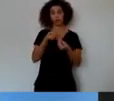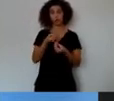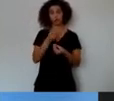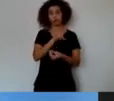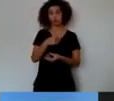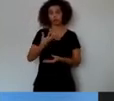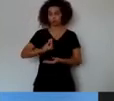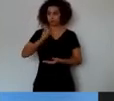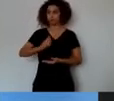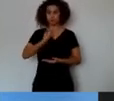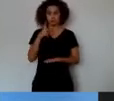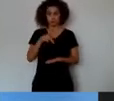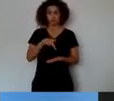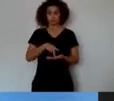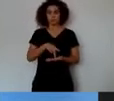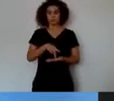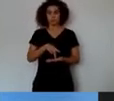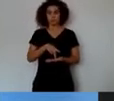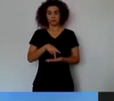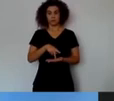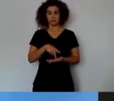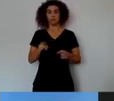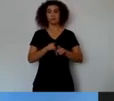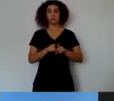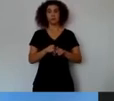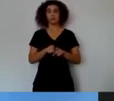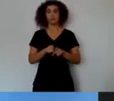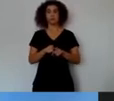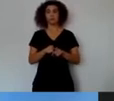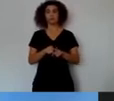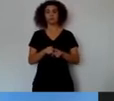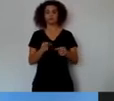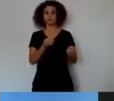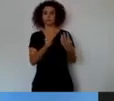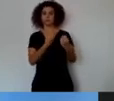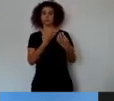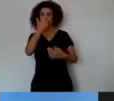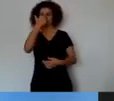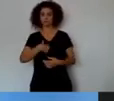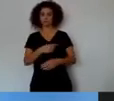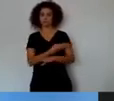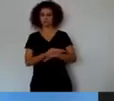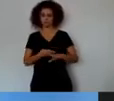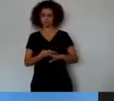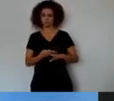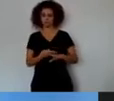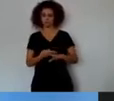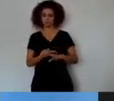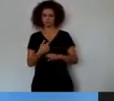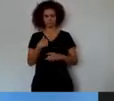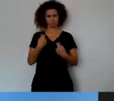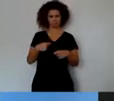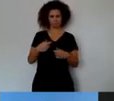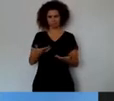mesmo, né, e aí, além disso, ter a demanda de educar a branquitude, O que que isso diz, né, essa demanda de nos fala, nos